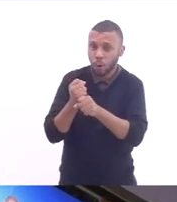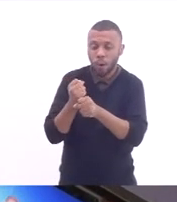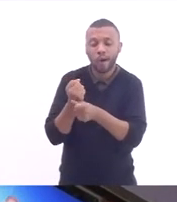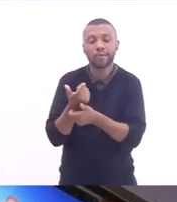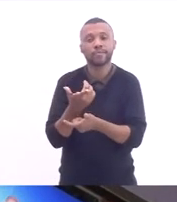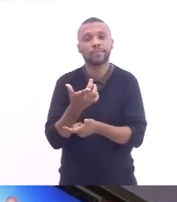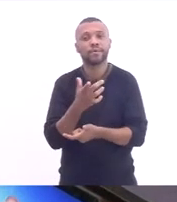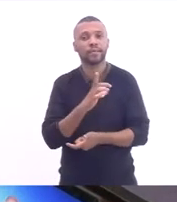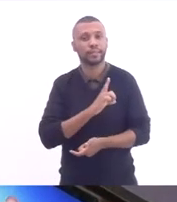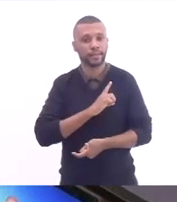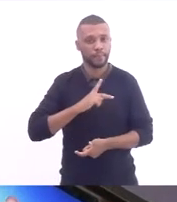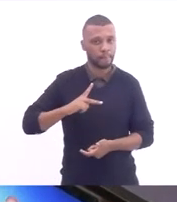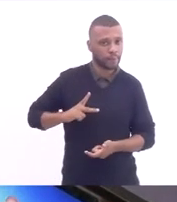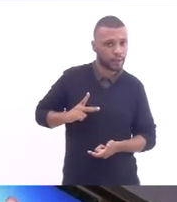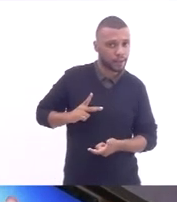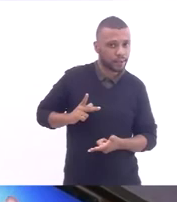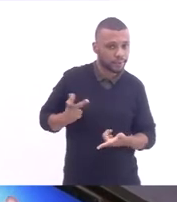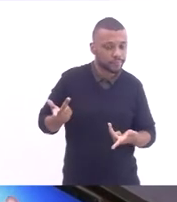Defensoria,